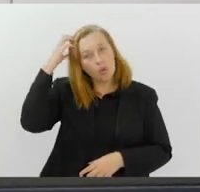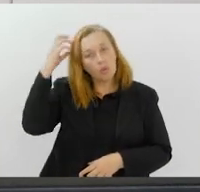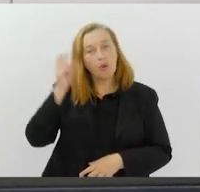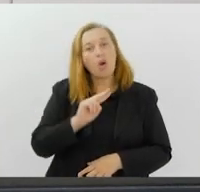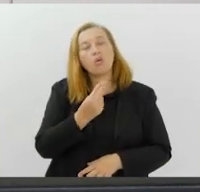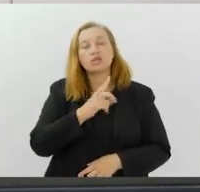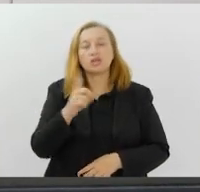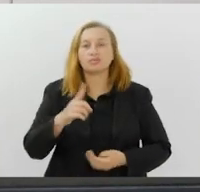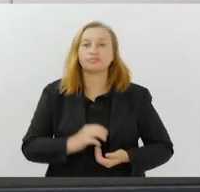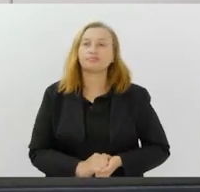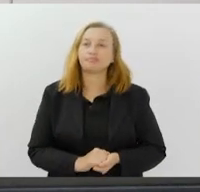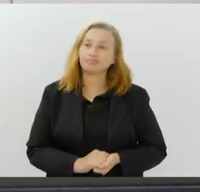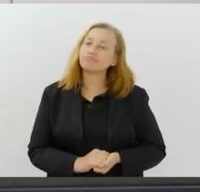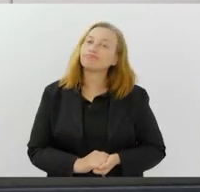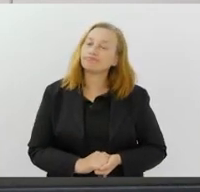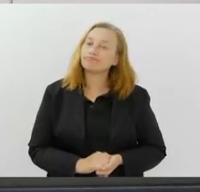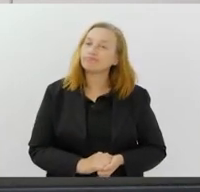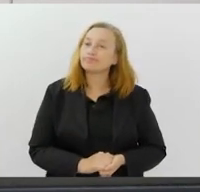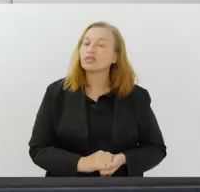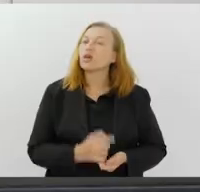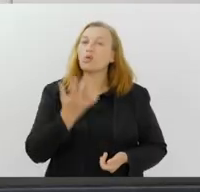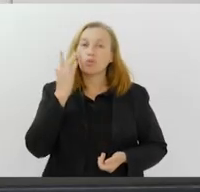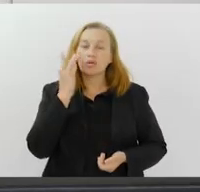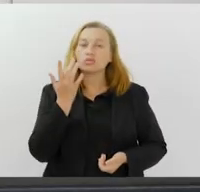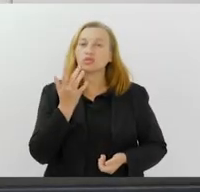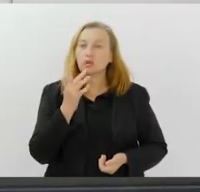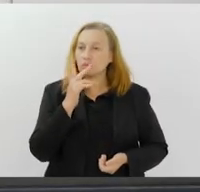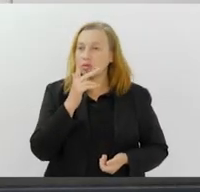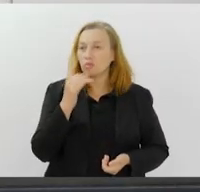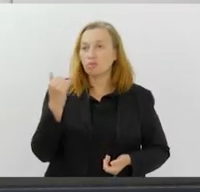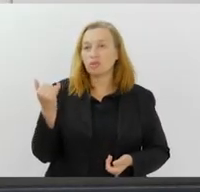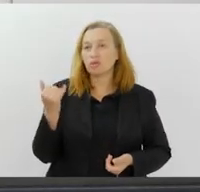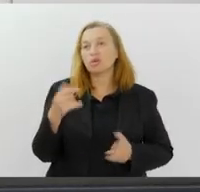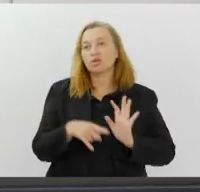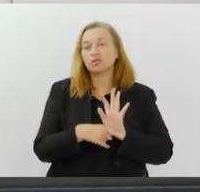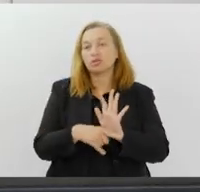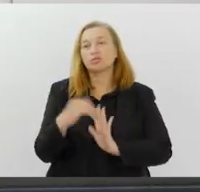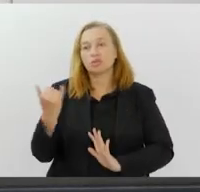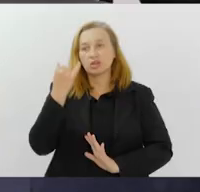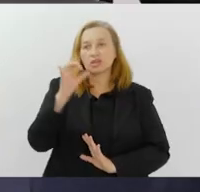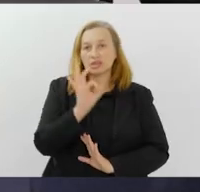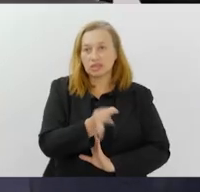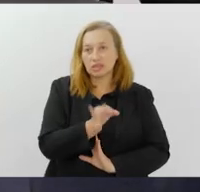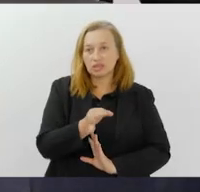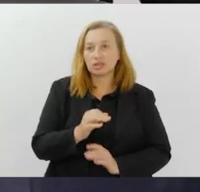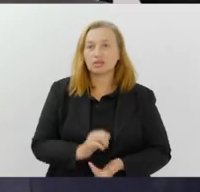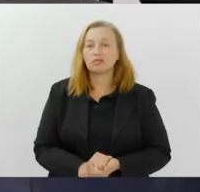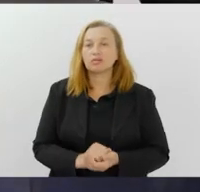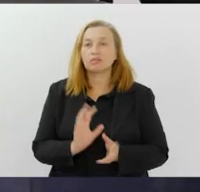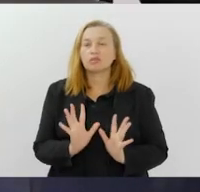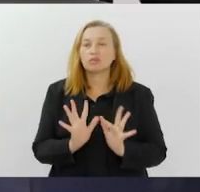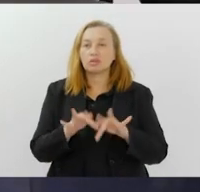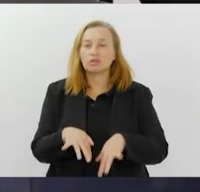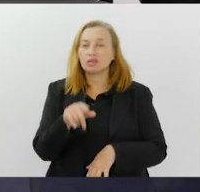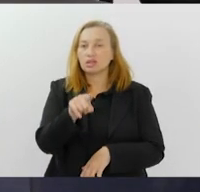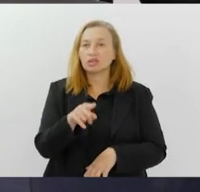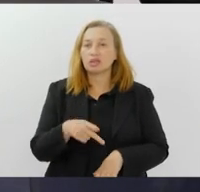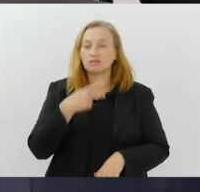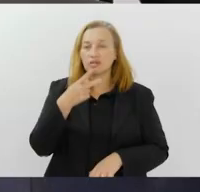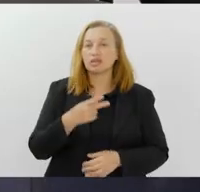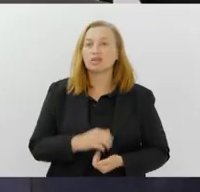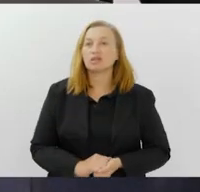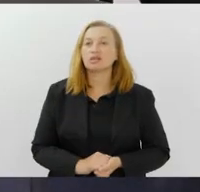que eu acho que que é uma contribuição importante exatamente eh para poder finalizar aqui a minha fala